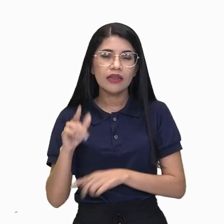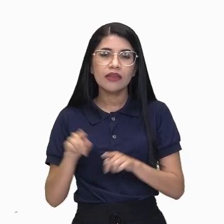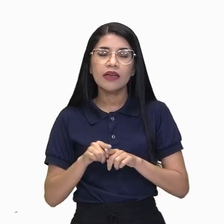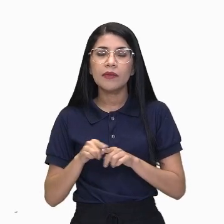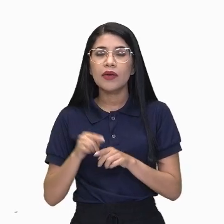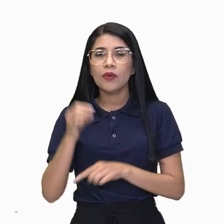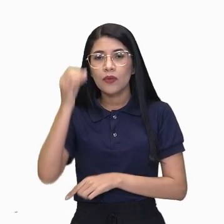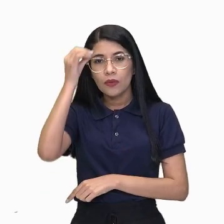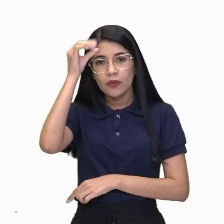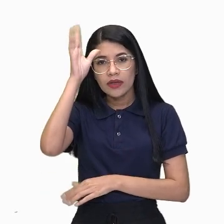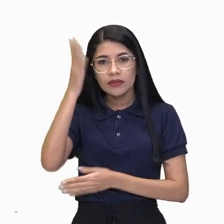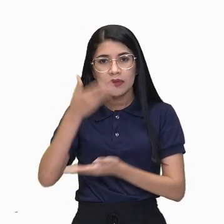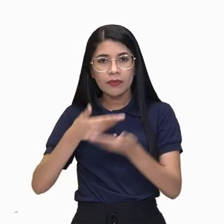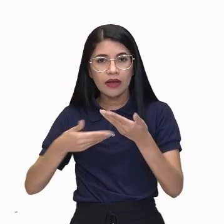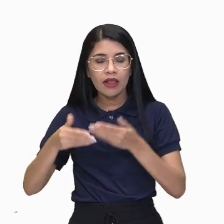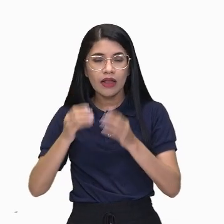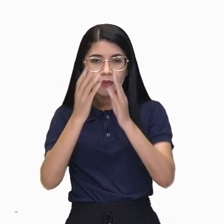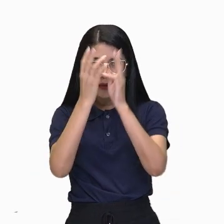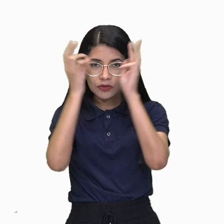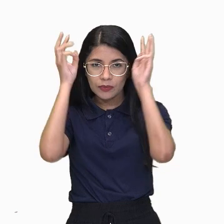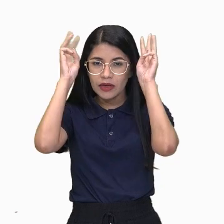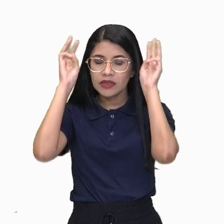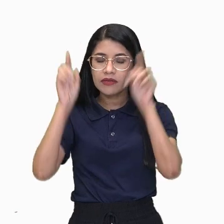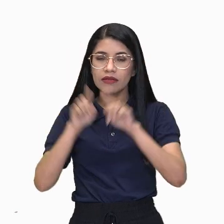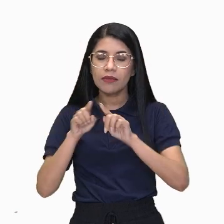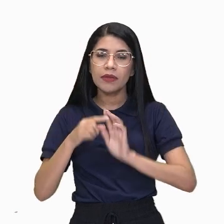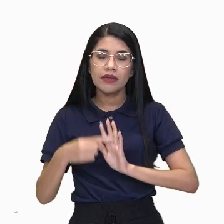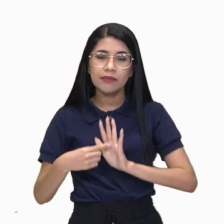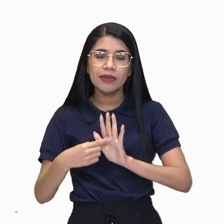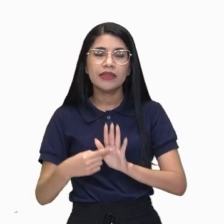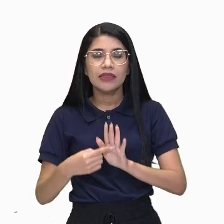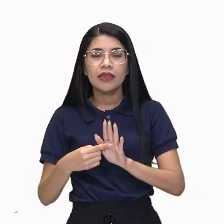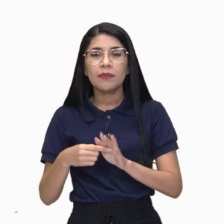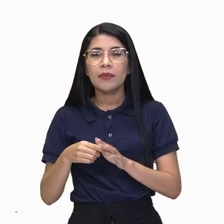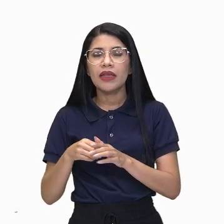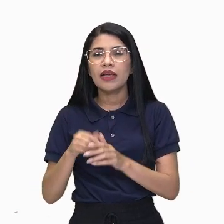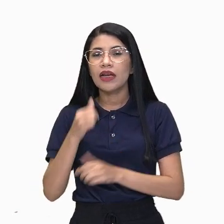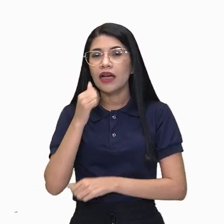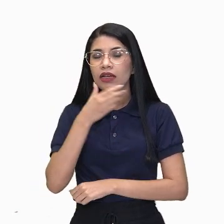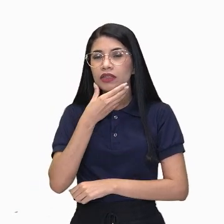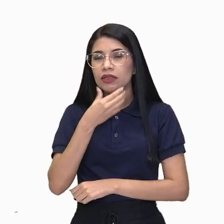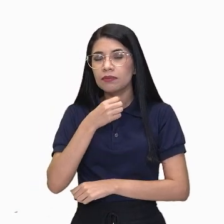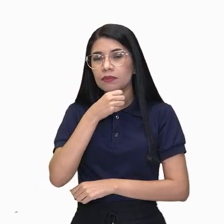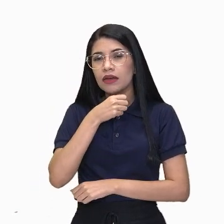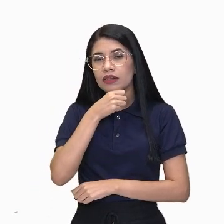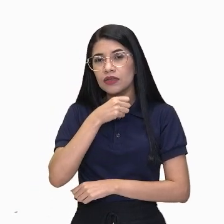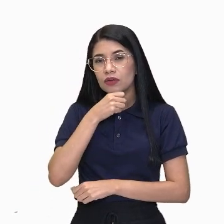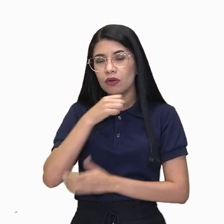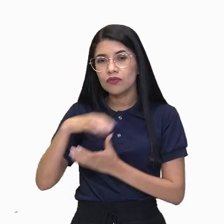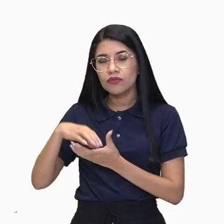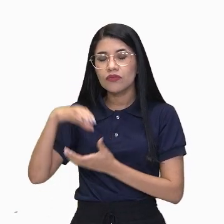né, pelos pajés, que é adquirido ali, trazido pelos anciãos, né, pelos seus